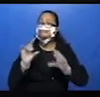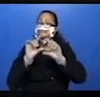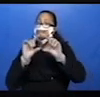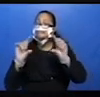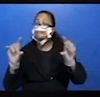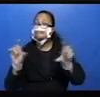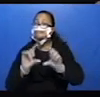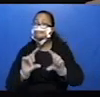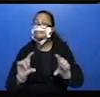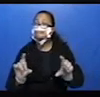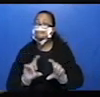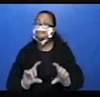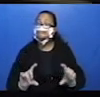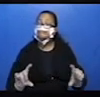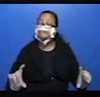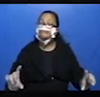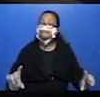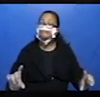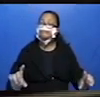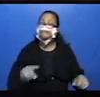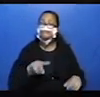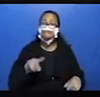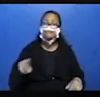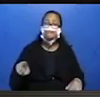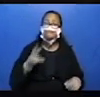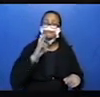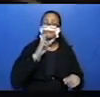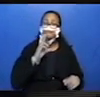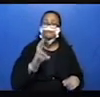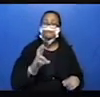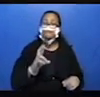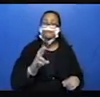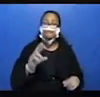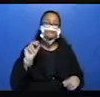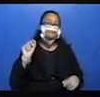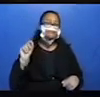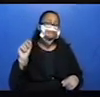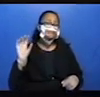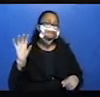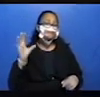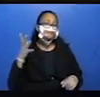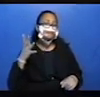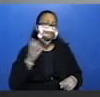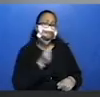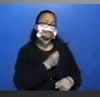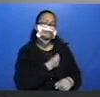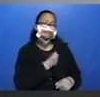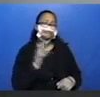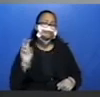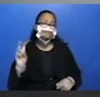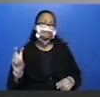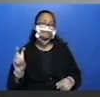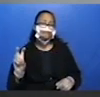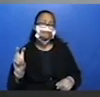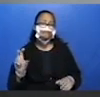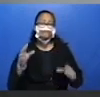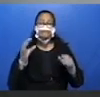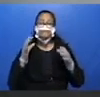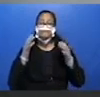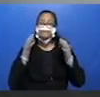que aconteceu em cada linha, você vai responder. O que aconteceu com o número 5? Percebam que eu